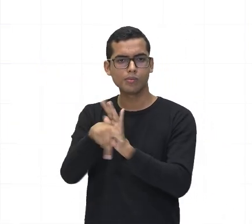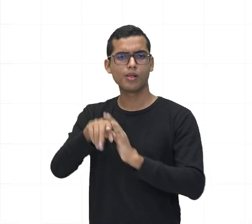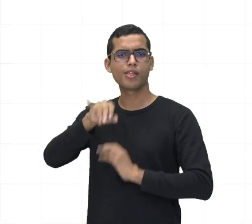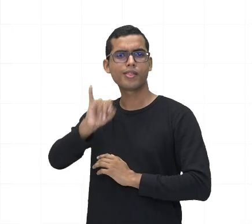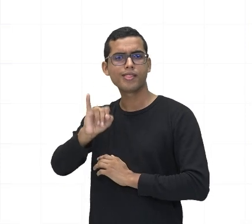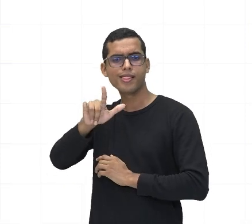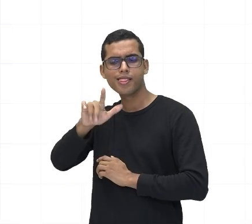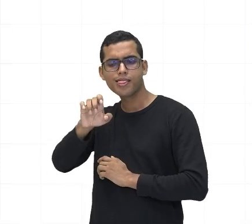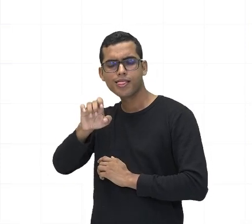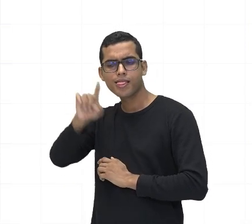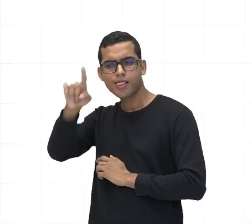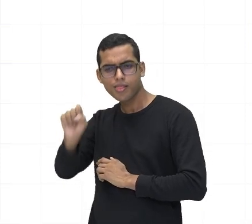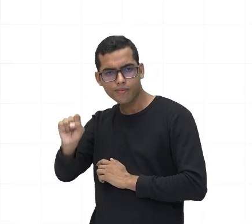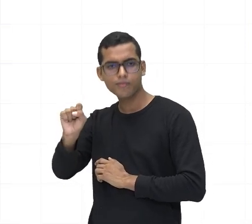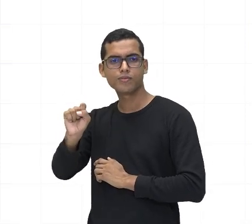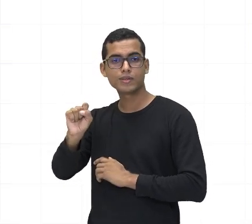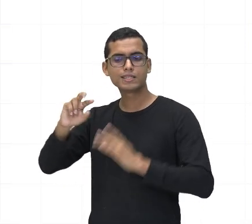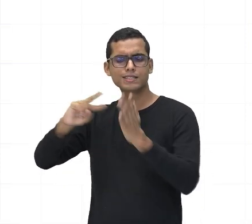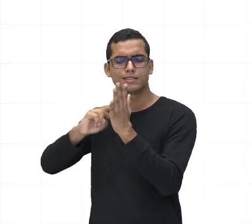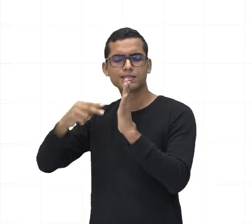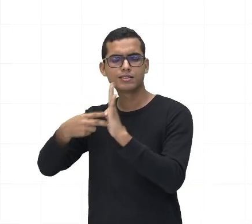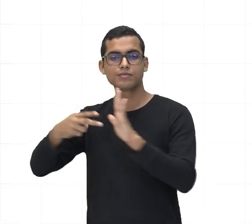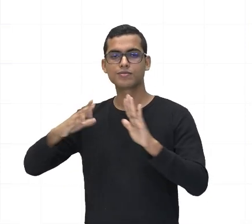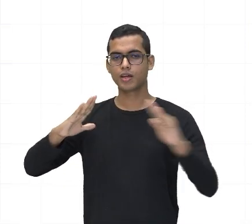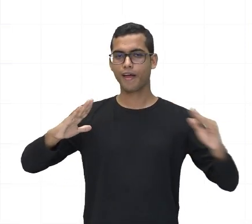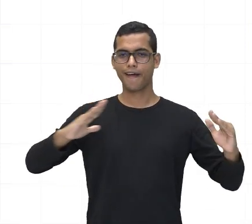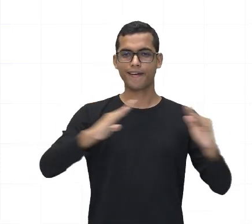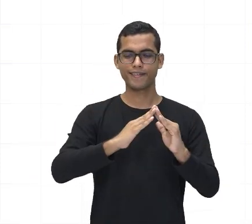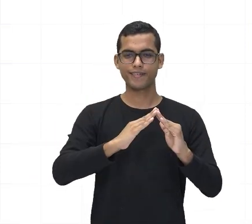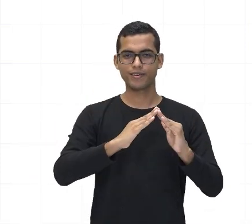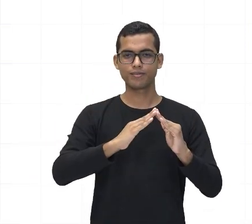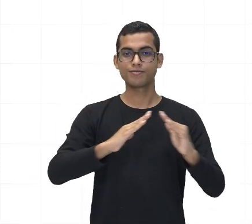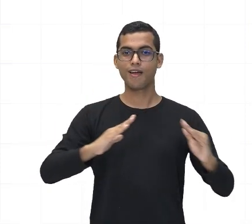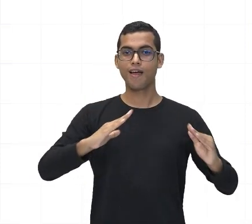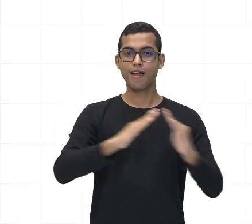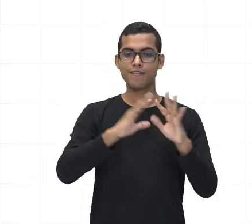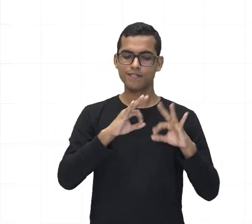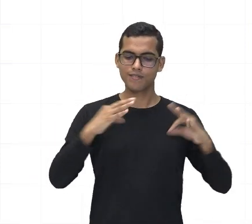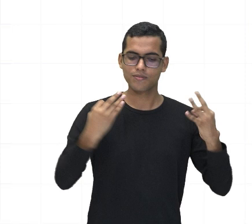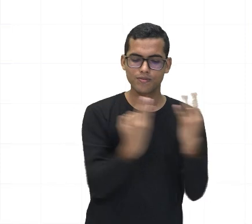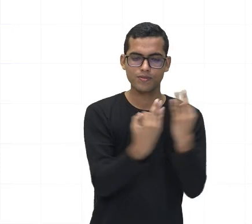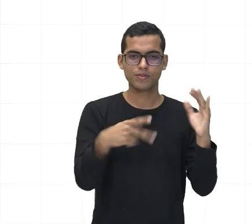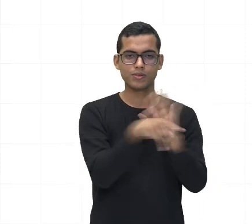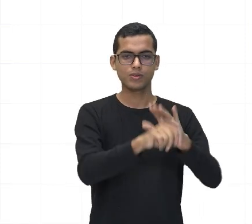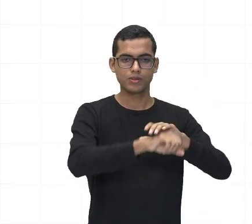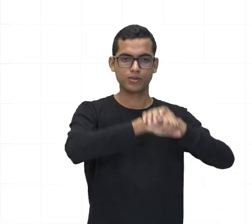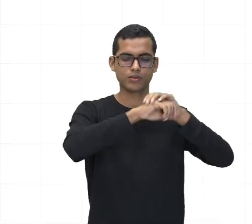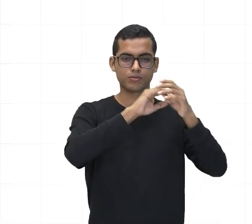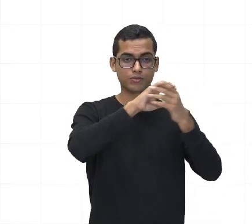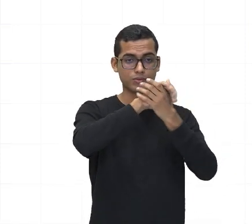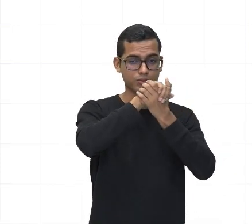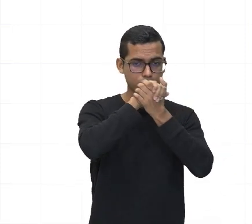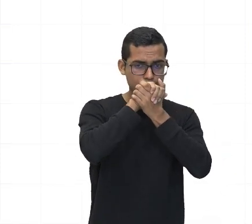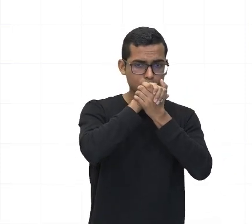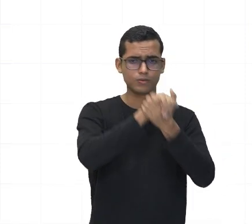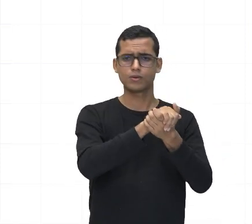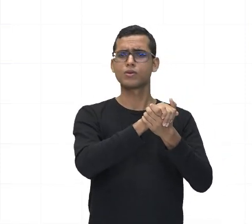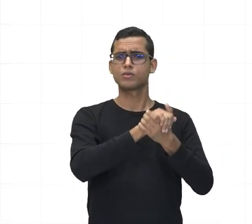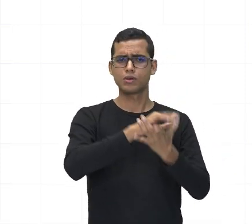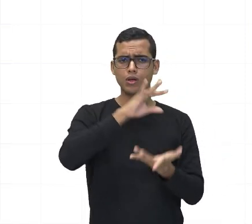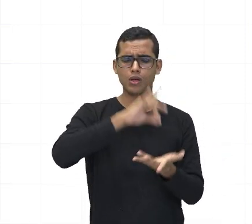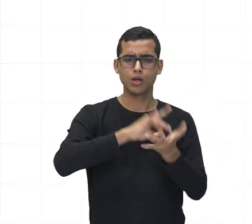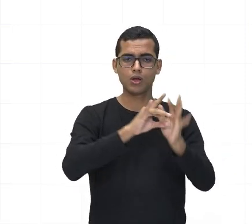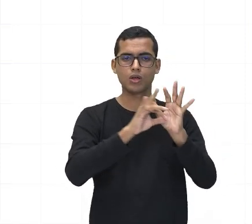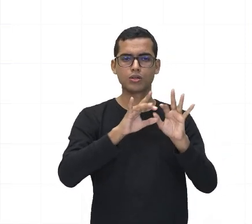palavra africana para casa, né? É a casa onde a família de santo se reúne para